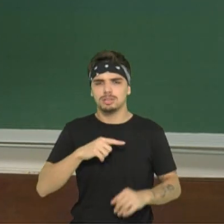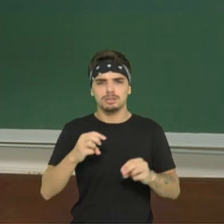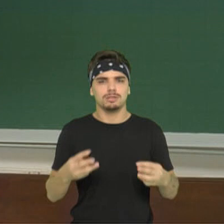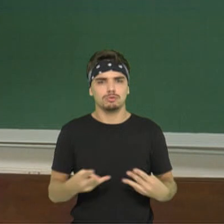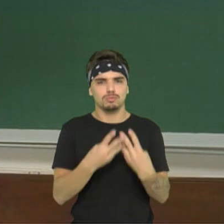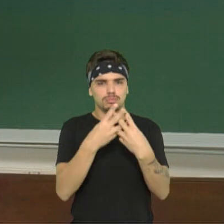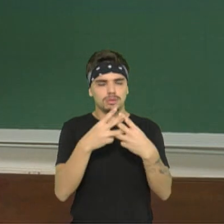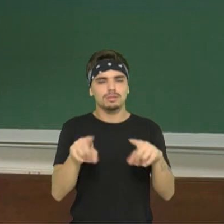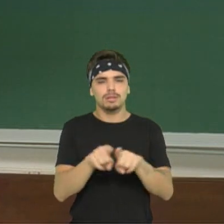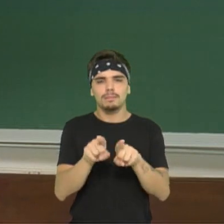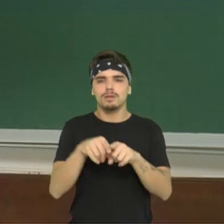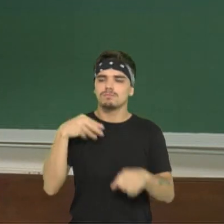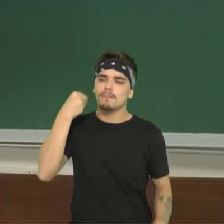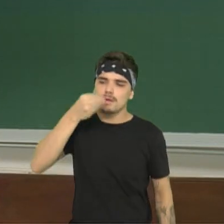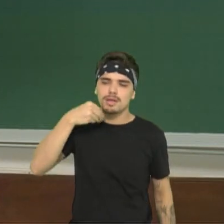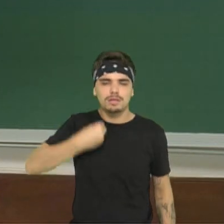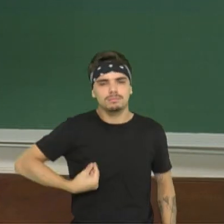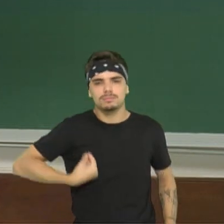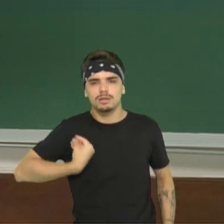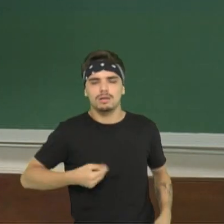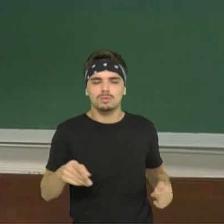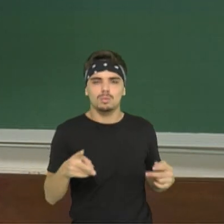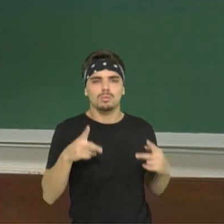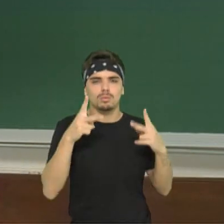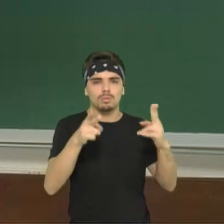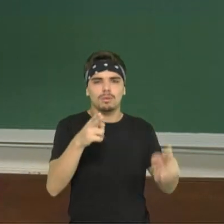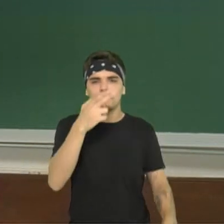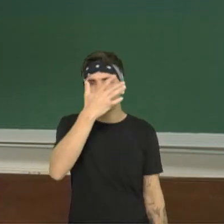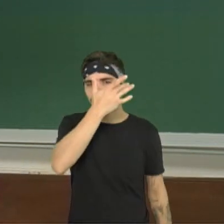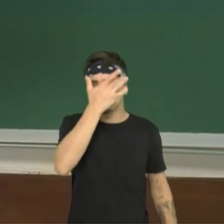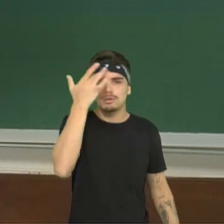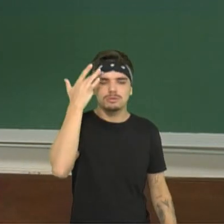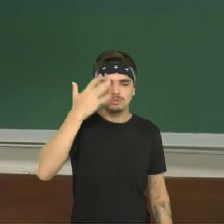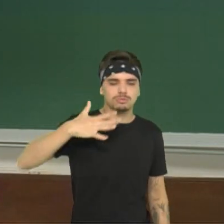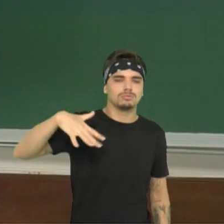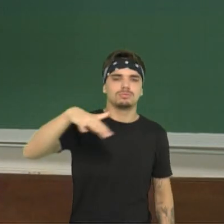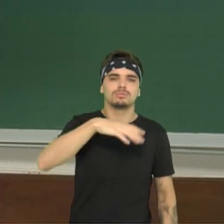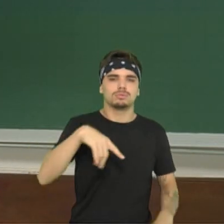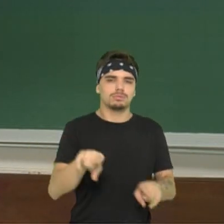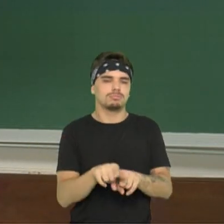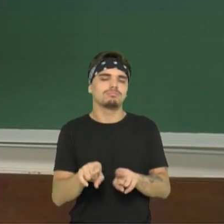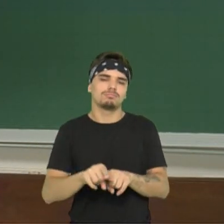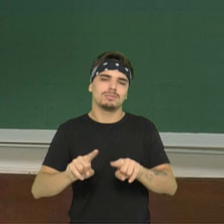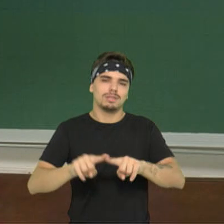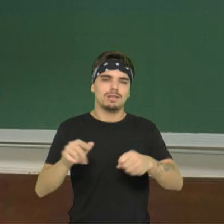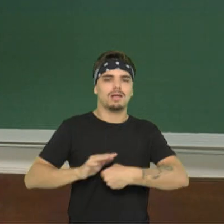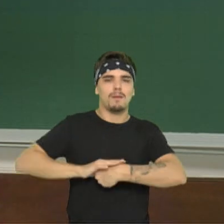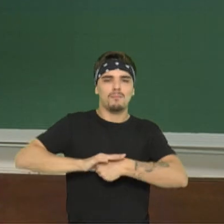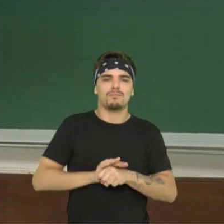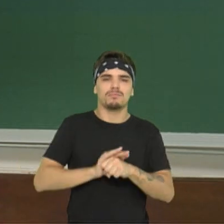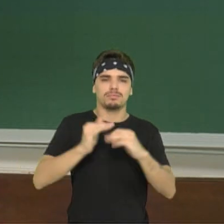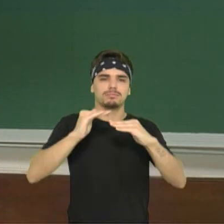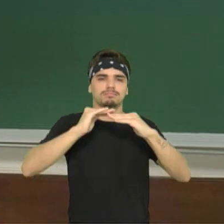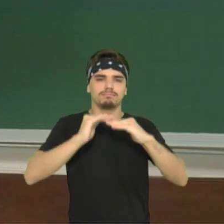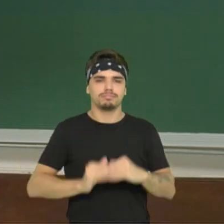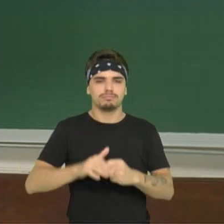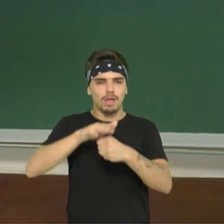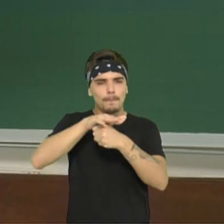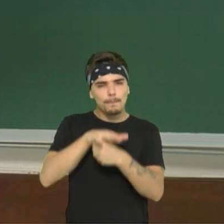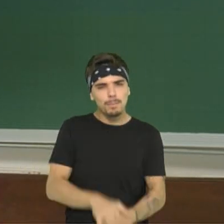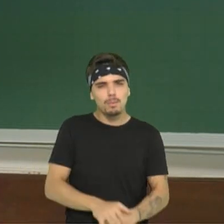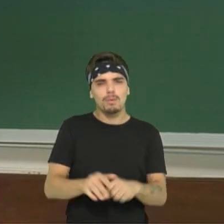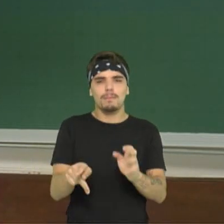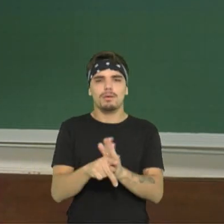vivência, experiências, eram como pessoas, como qualquer outra, né? E eram desumanizados insistentemente